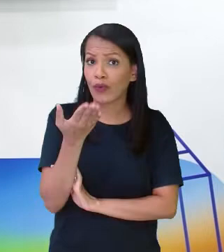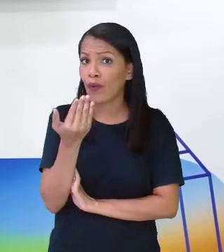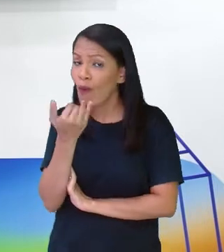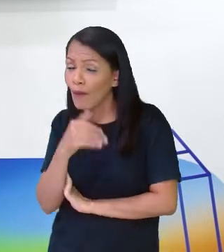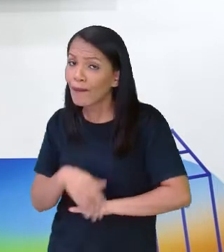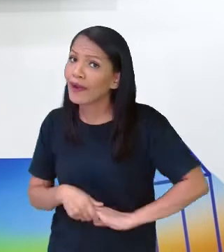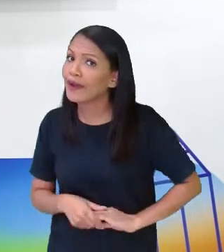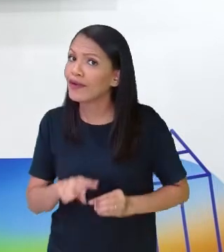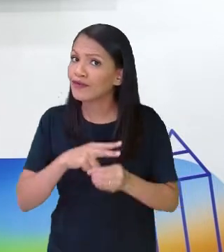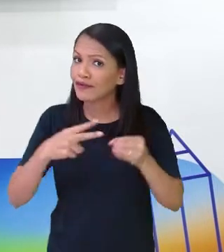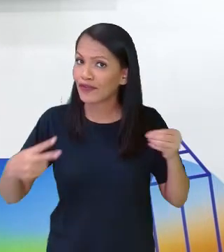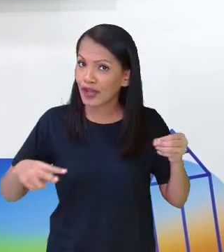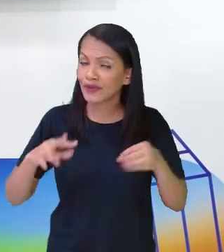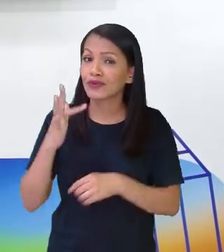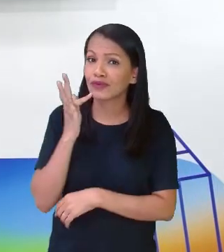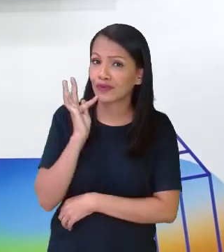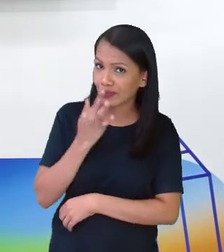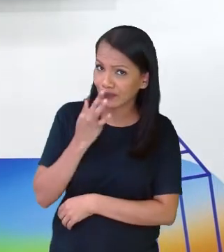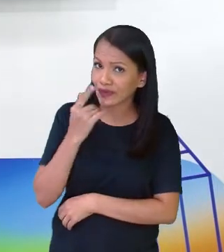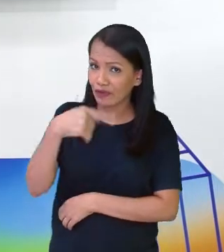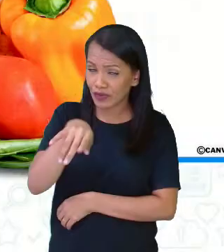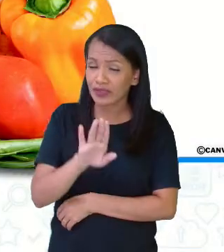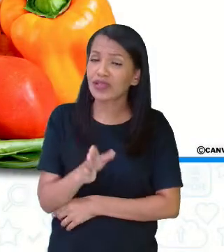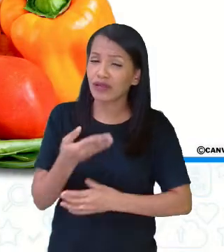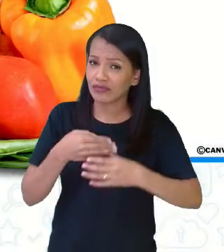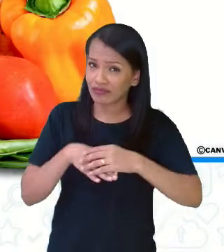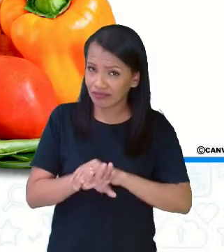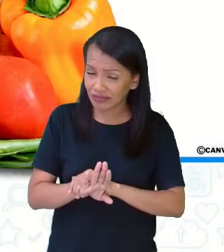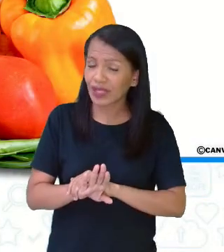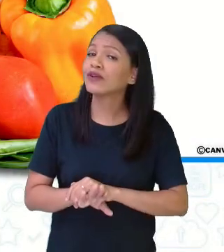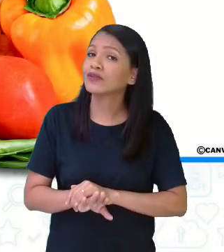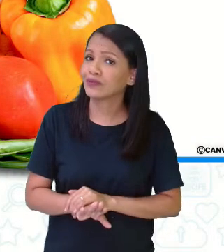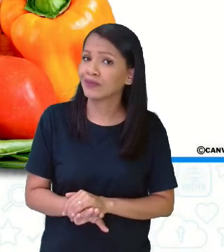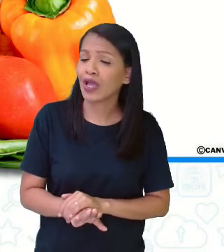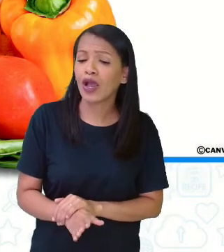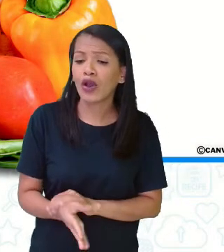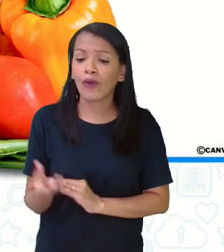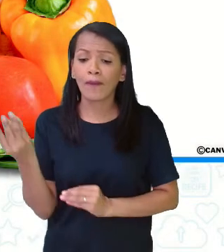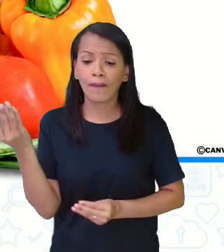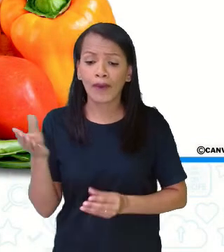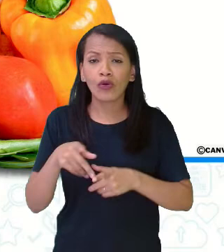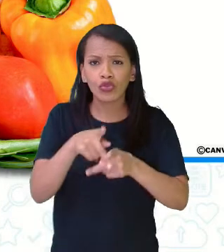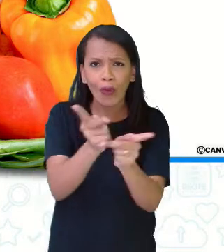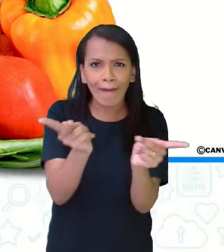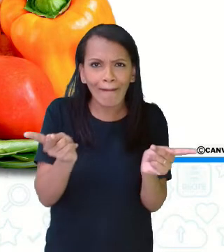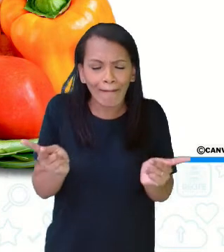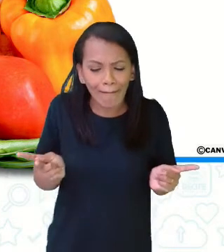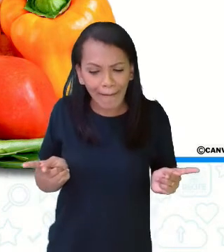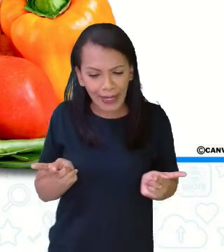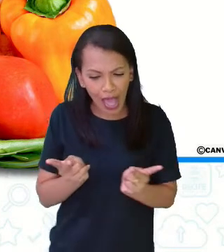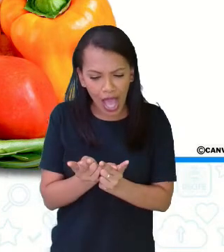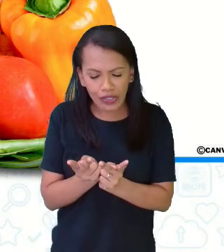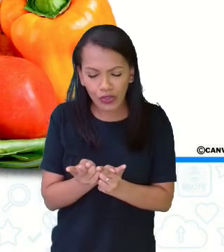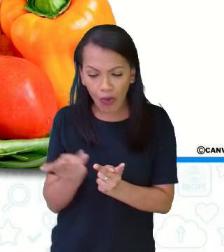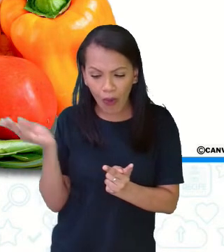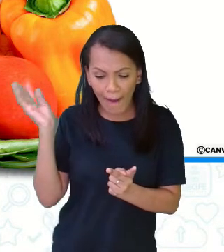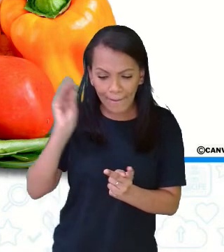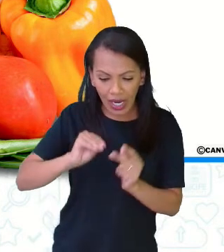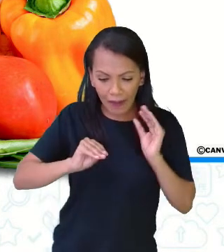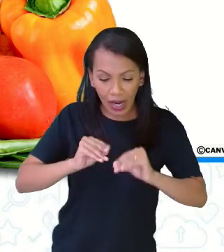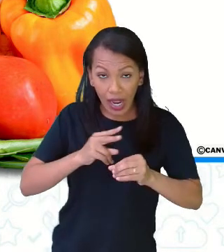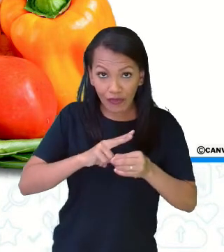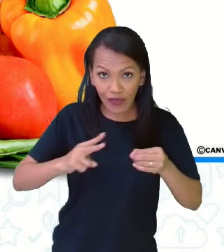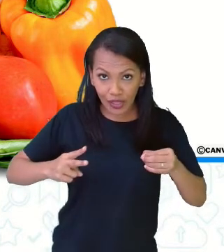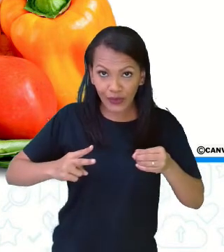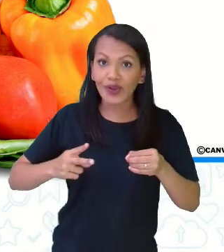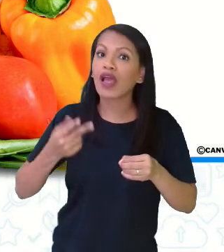Será que você costuma se alimentar na sua alimentação, no seu dia a dia, na sua dieta?